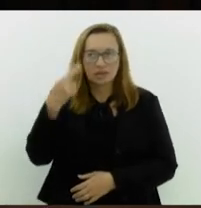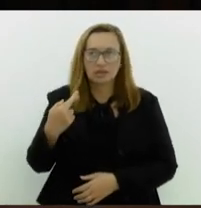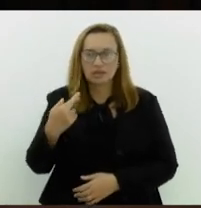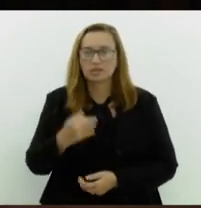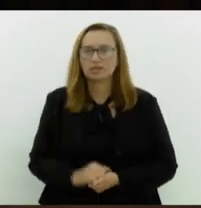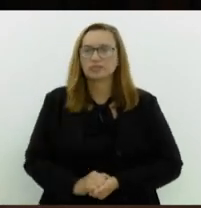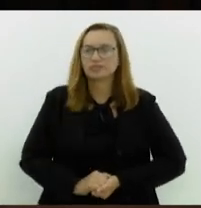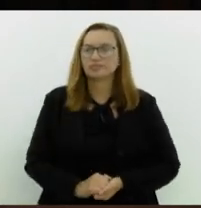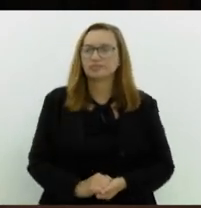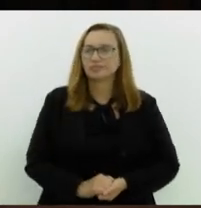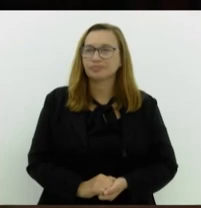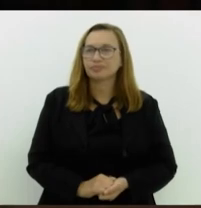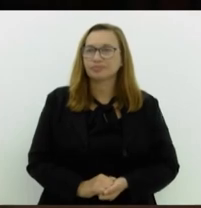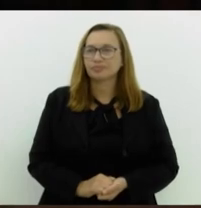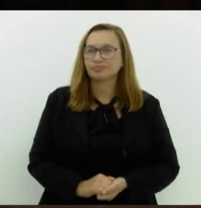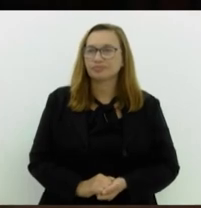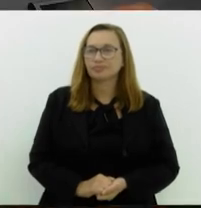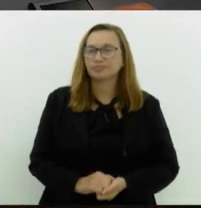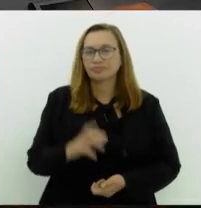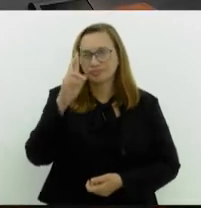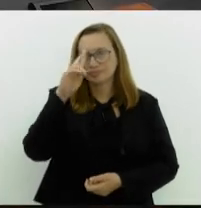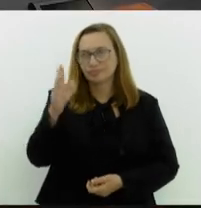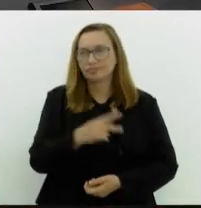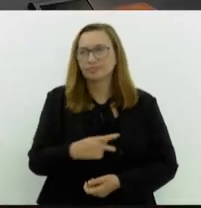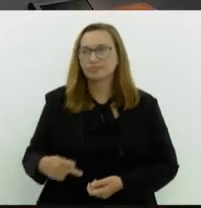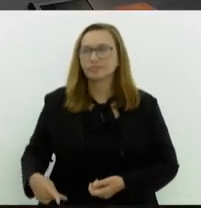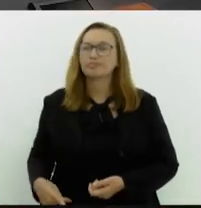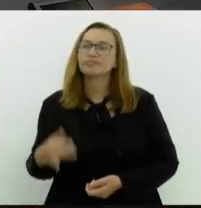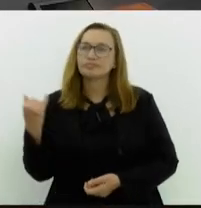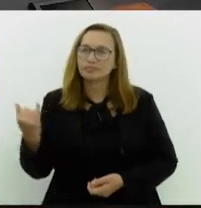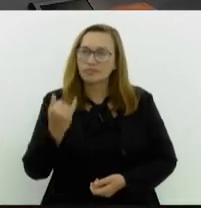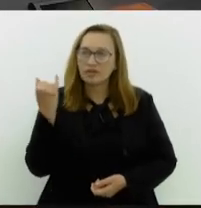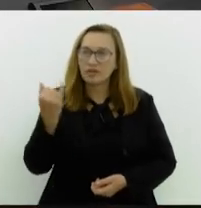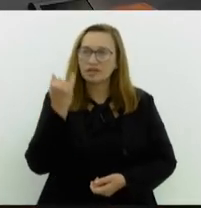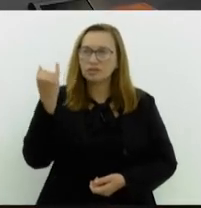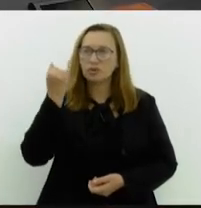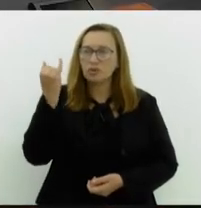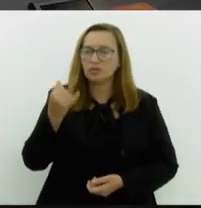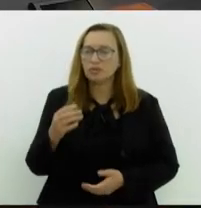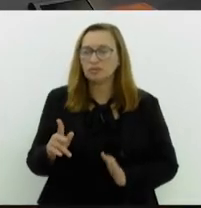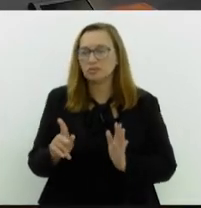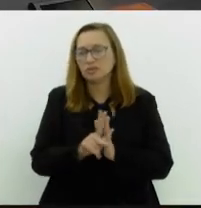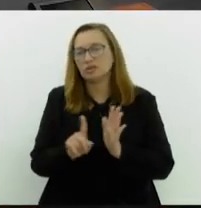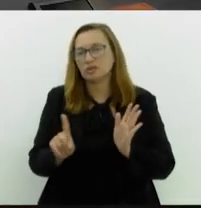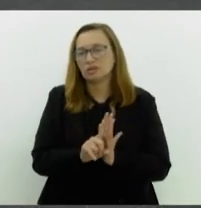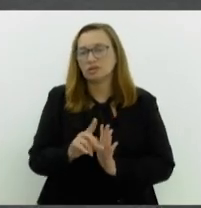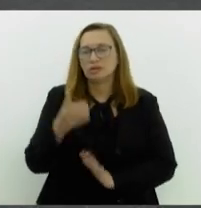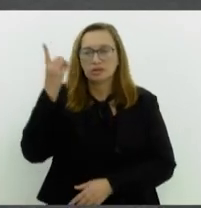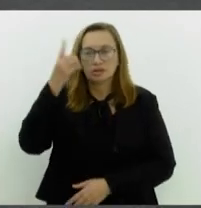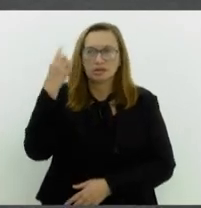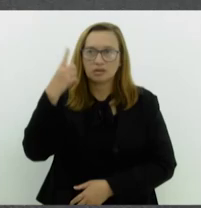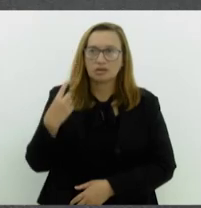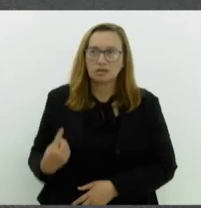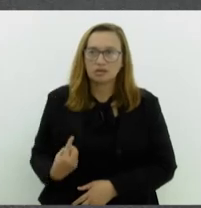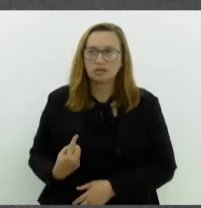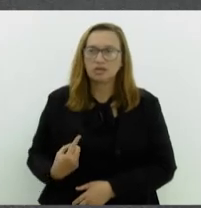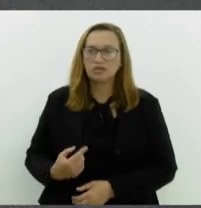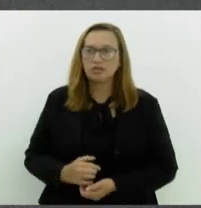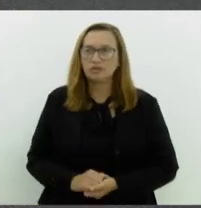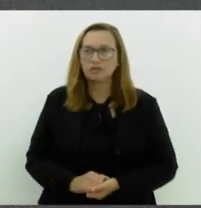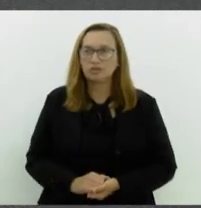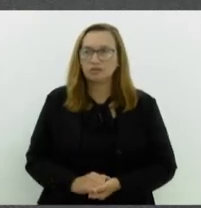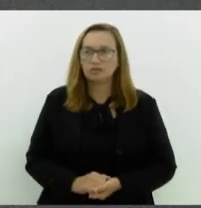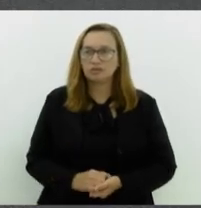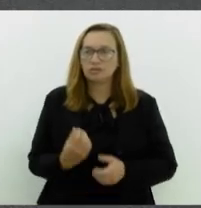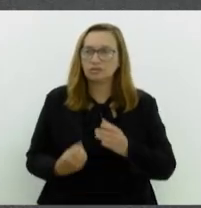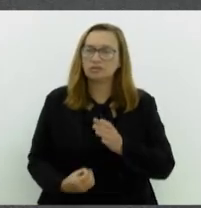Souza. Senhora presidenta, muito importante o projeto de lei da deputada Dani Balbi, que